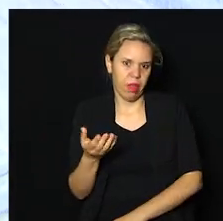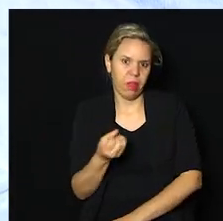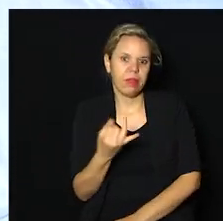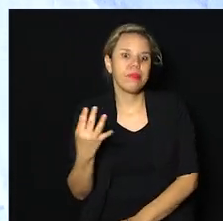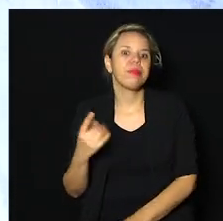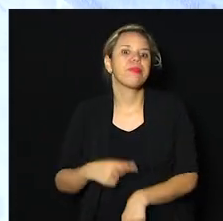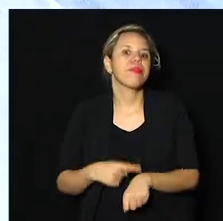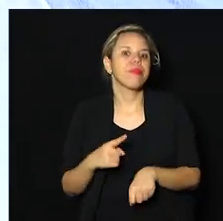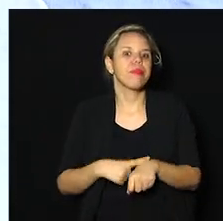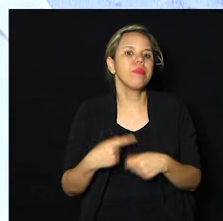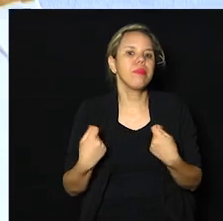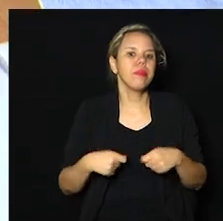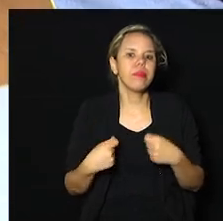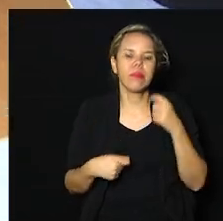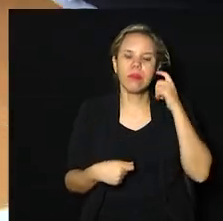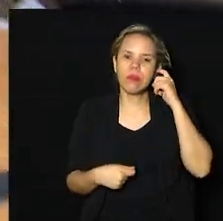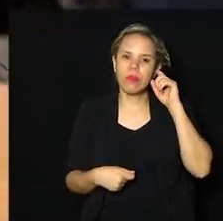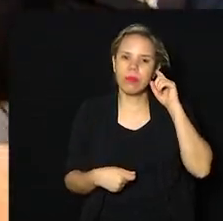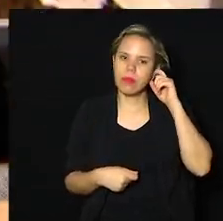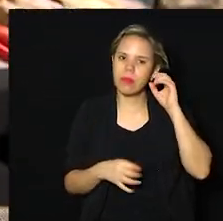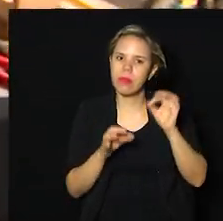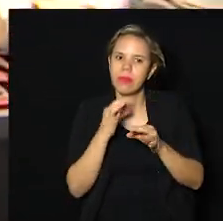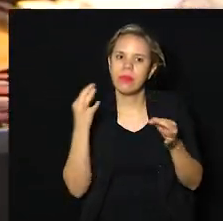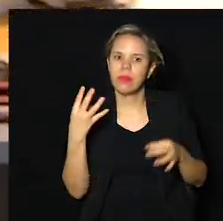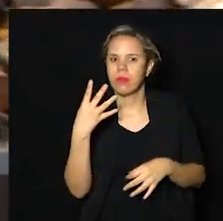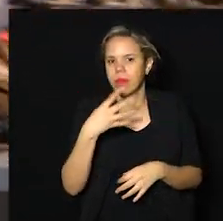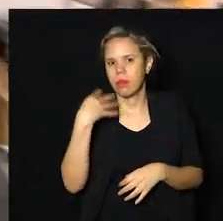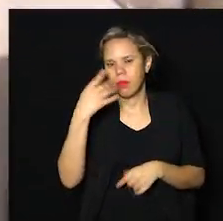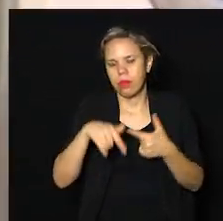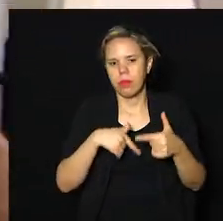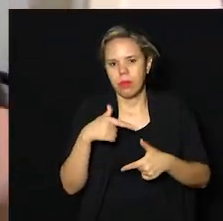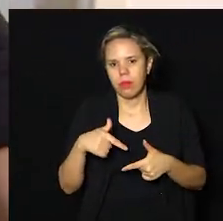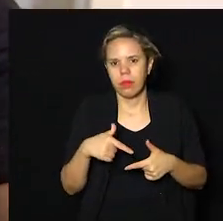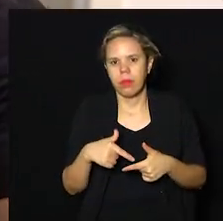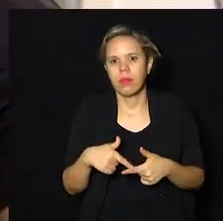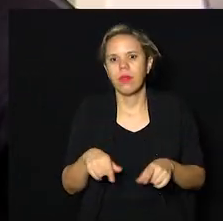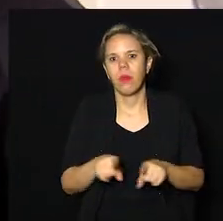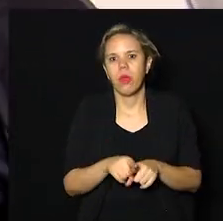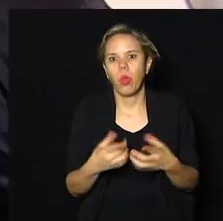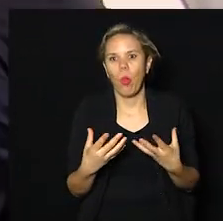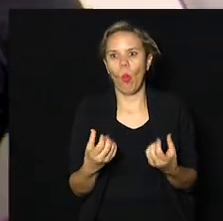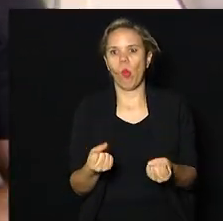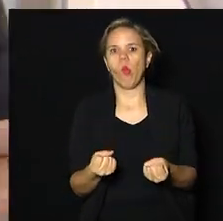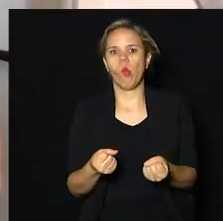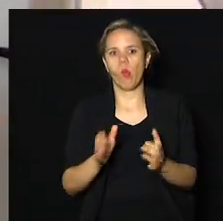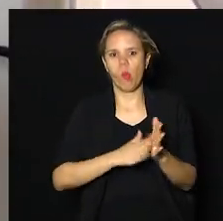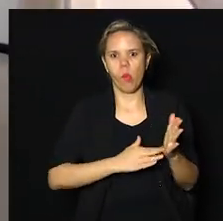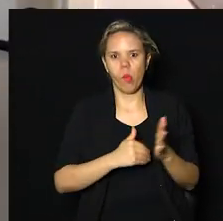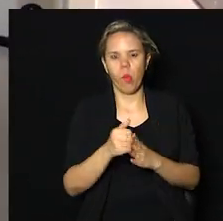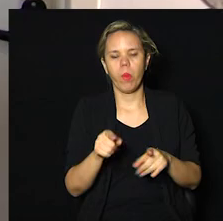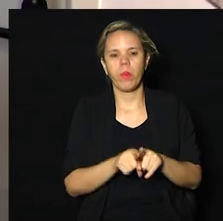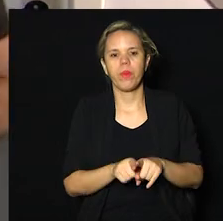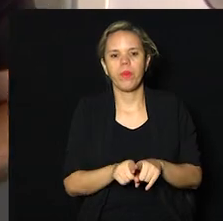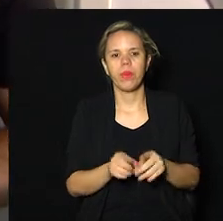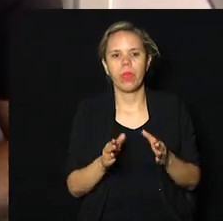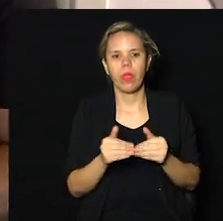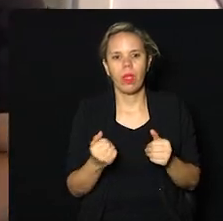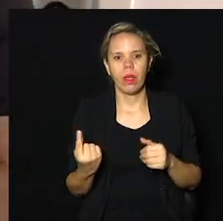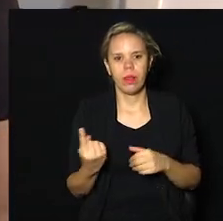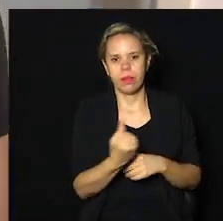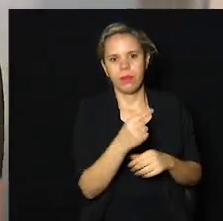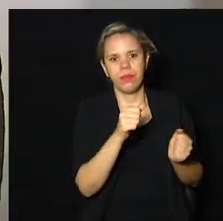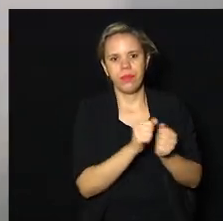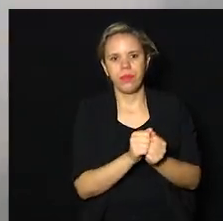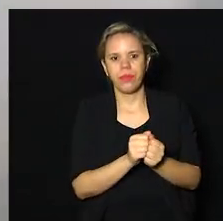tempo precisa para deixar esse violão zero bala? Esse vão 4 horas de trabalho, tirando a secagem do verniz depois. Bom, eu vou pedir pro Marcelão vir aqui